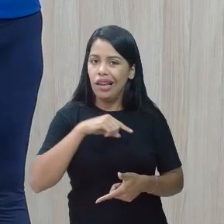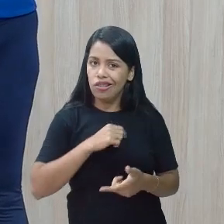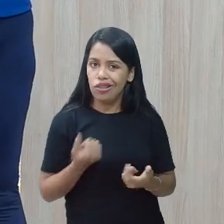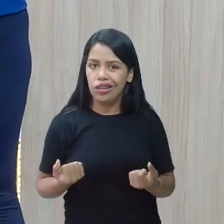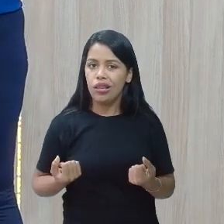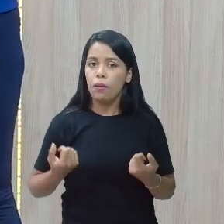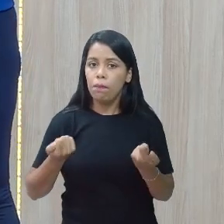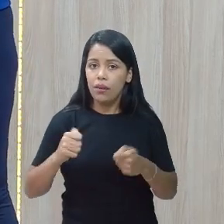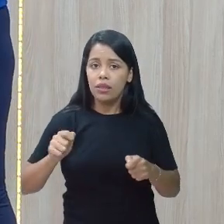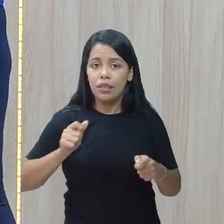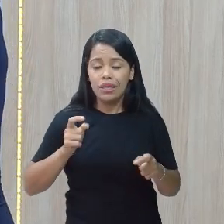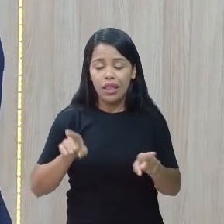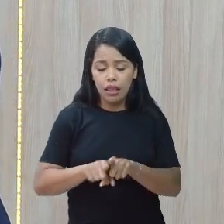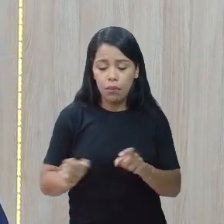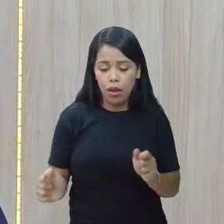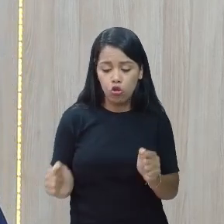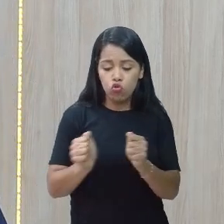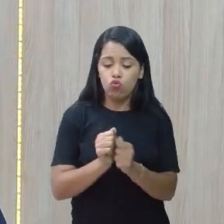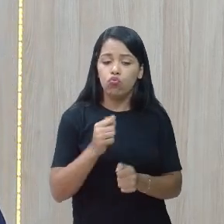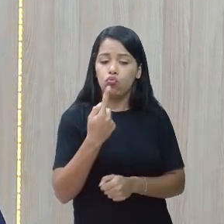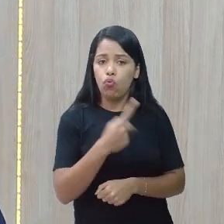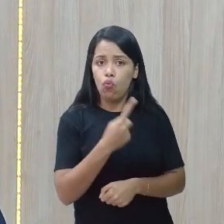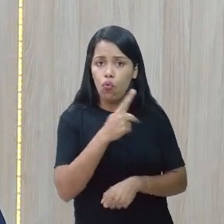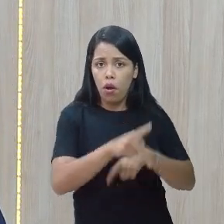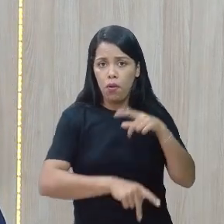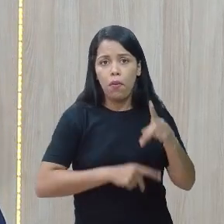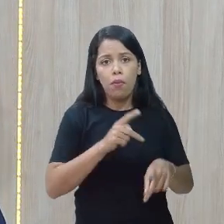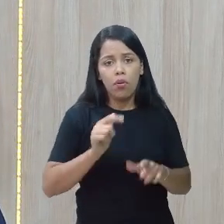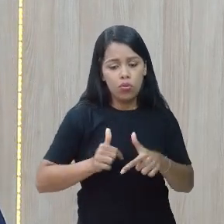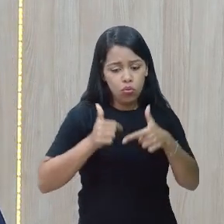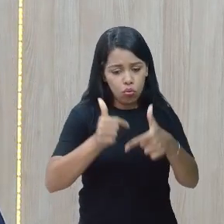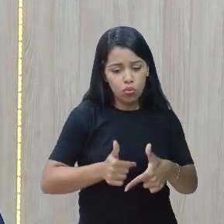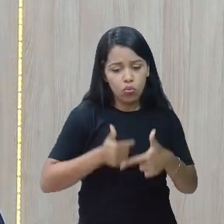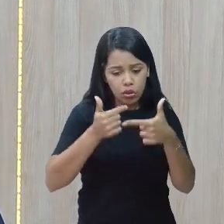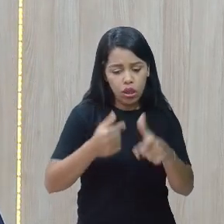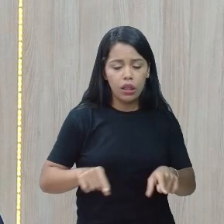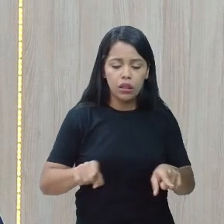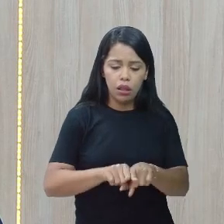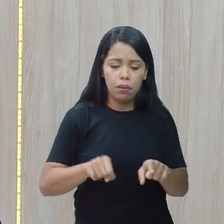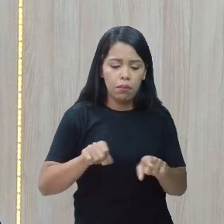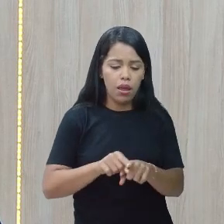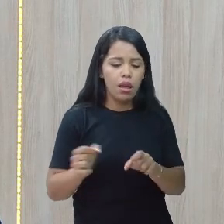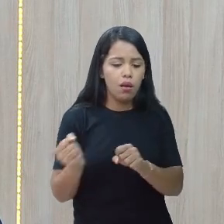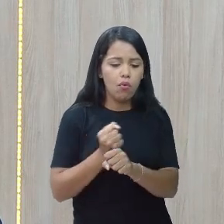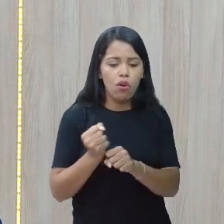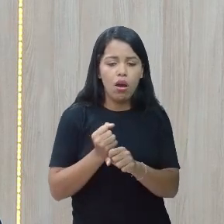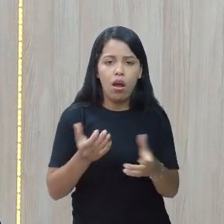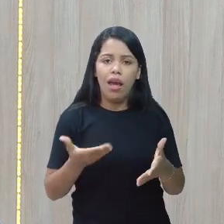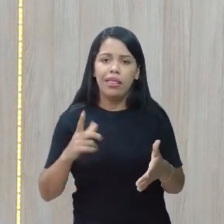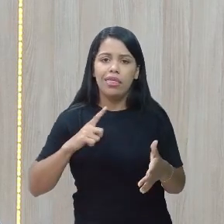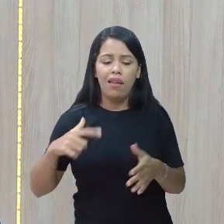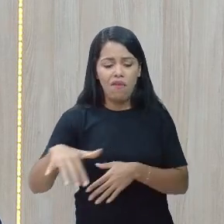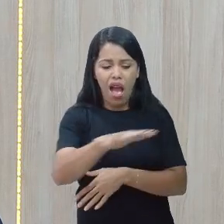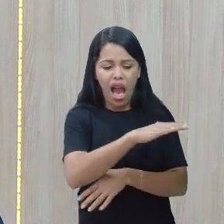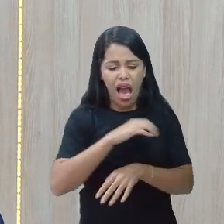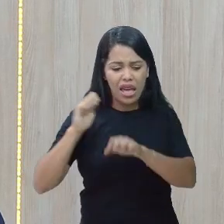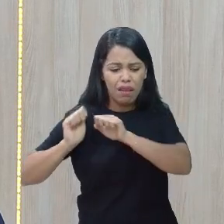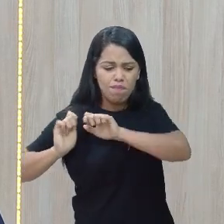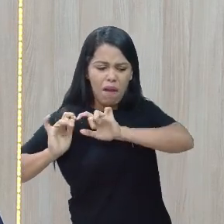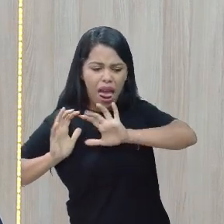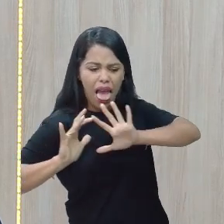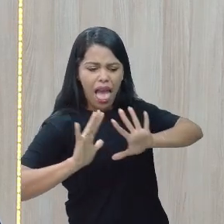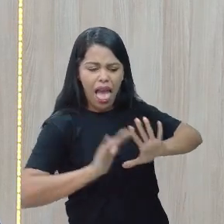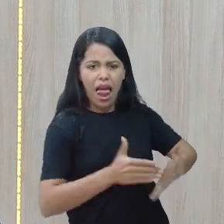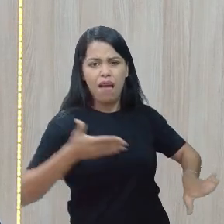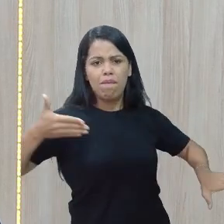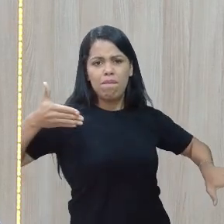têm sido, principalmente nesses últimos anos, né, tendo seus territórios invadidos, né,